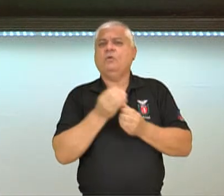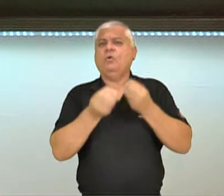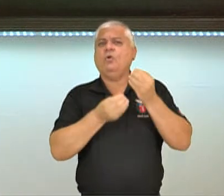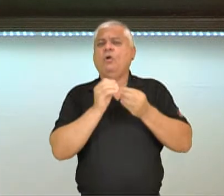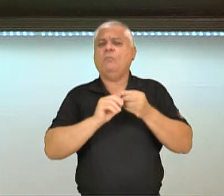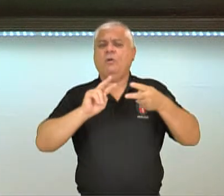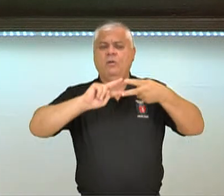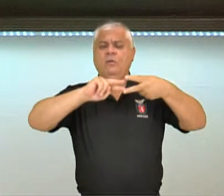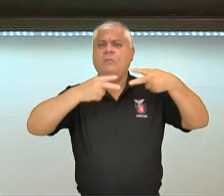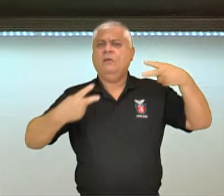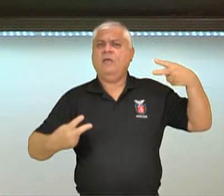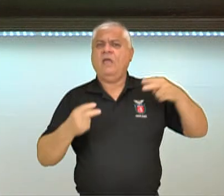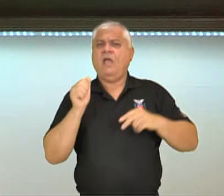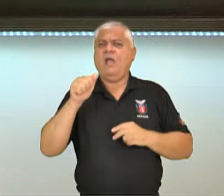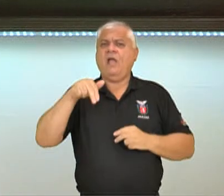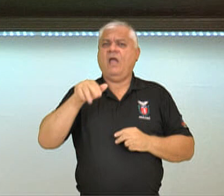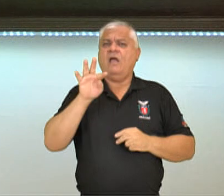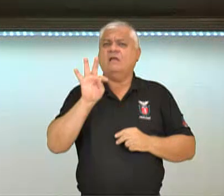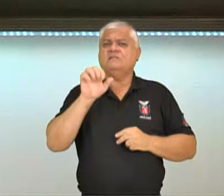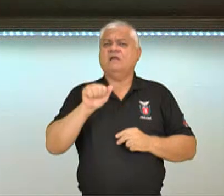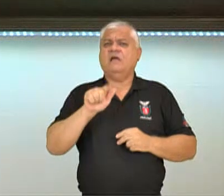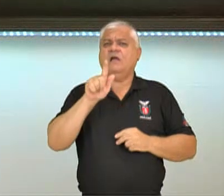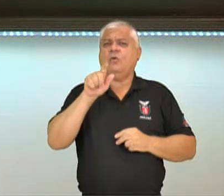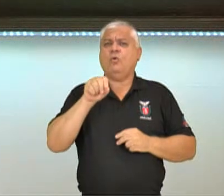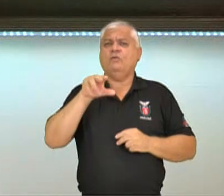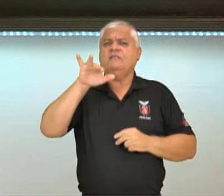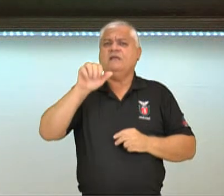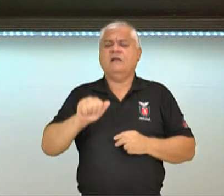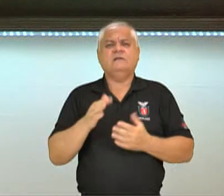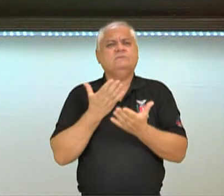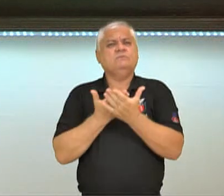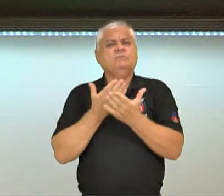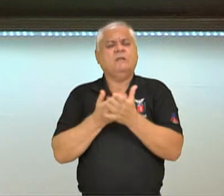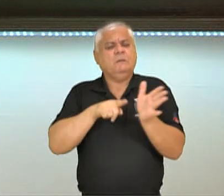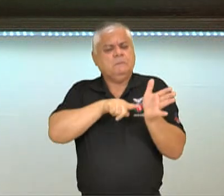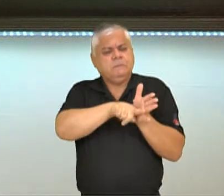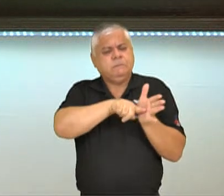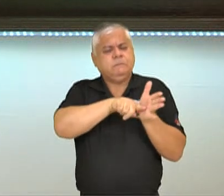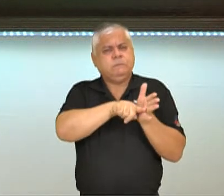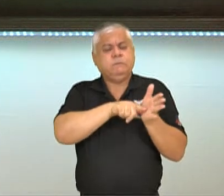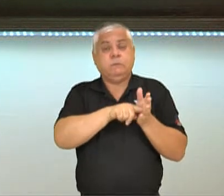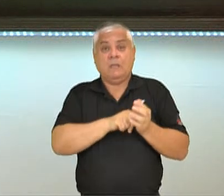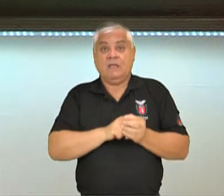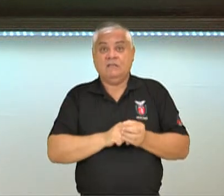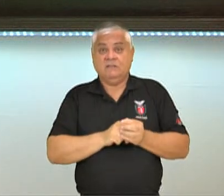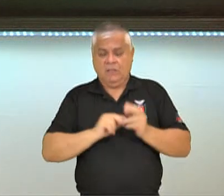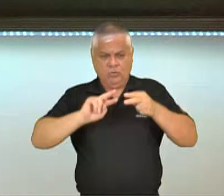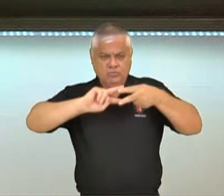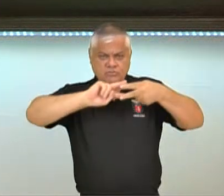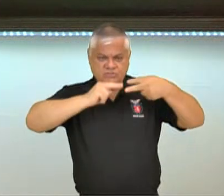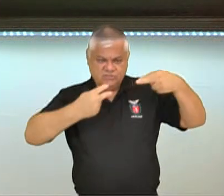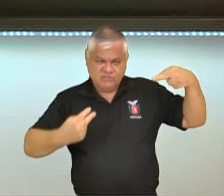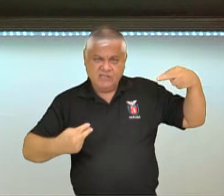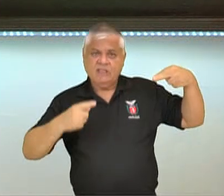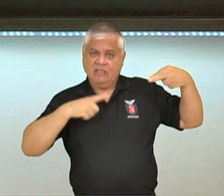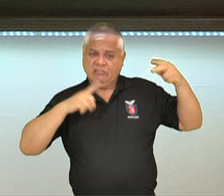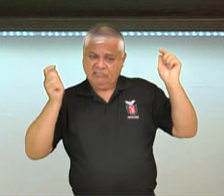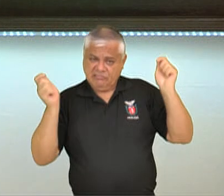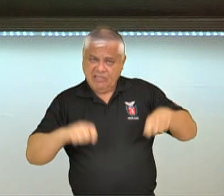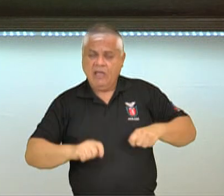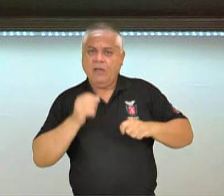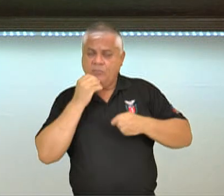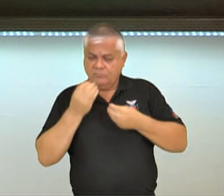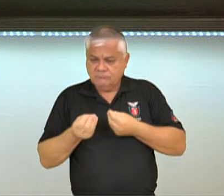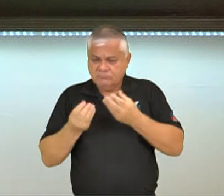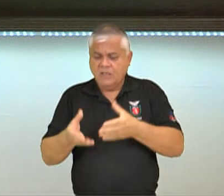pleiotropia antagônica. O que é isso? Foram estudados que alguns genes, eles acabam trazendo algum benefício para a pessoa enquanto ela